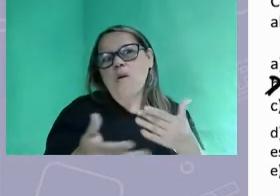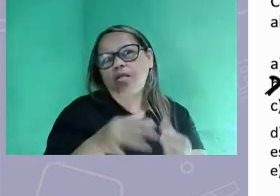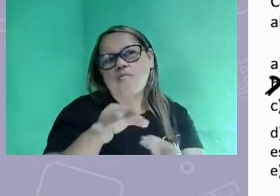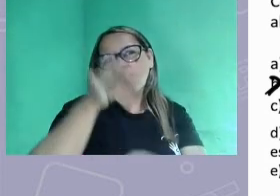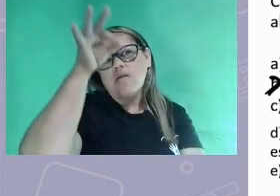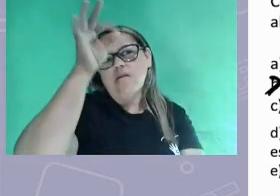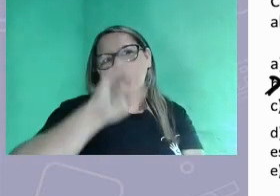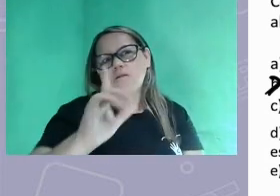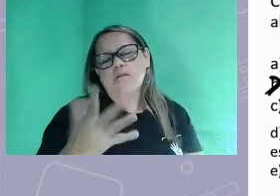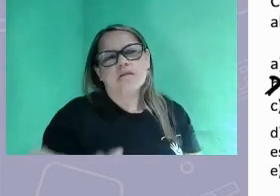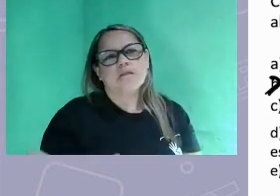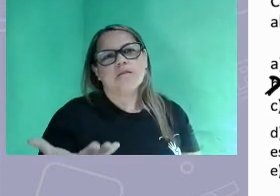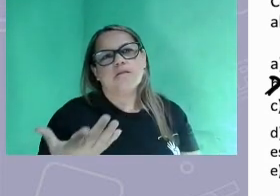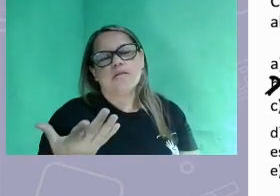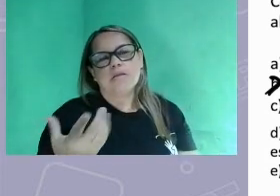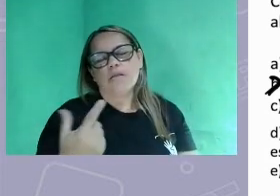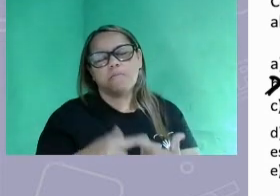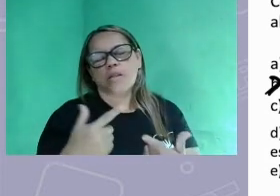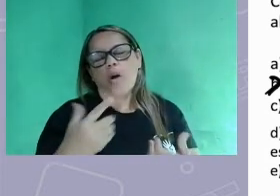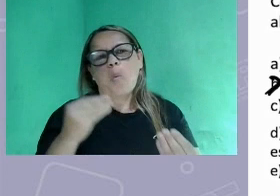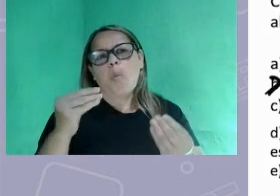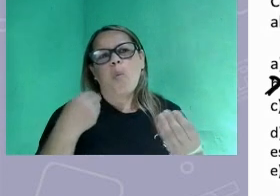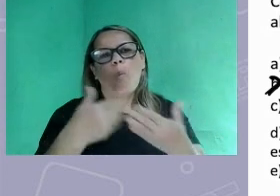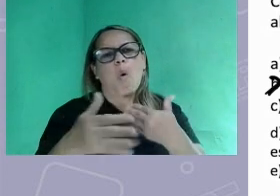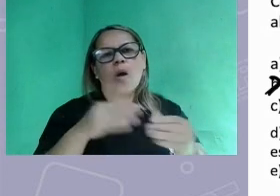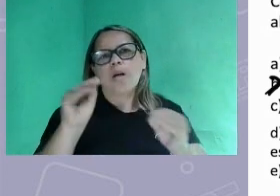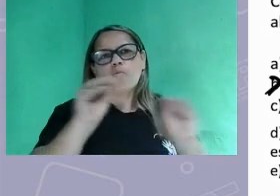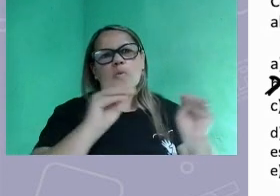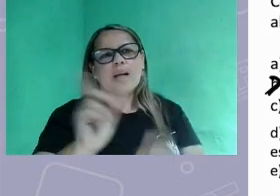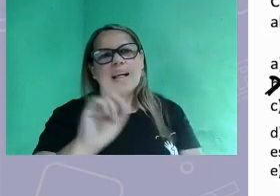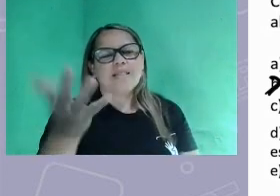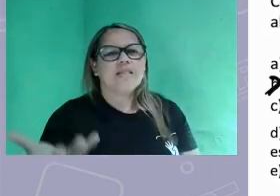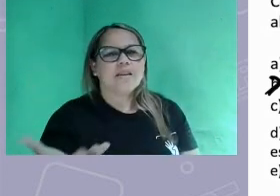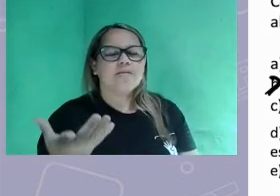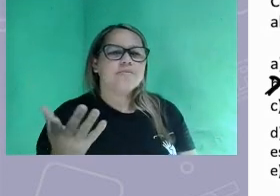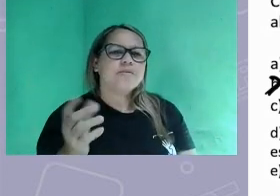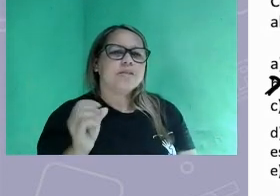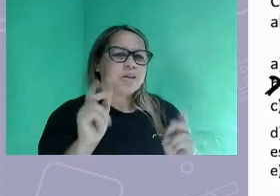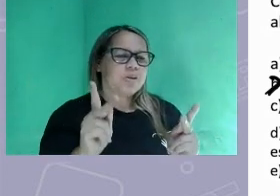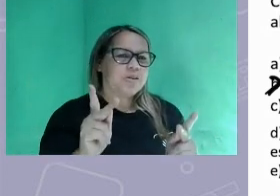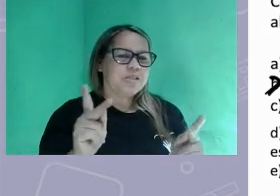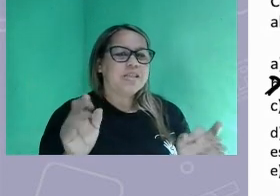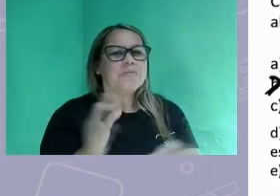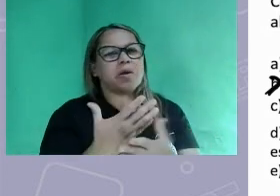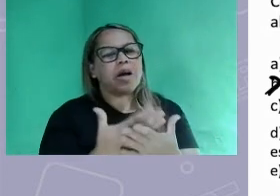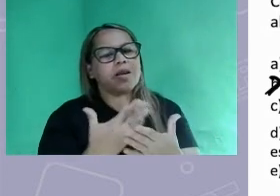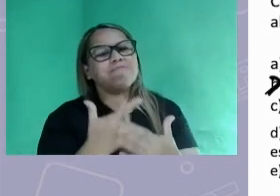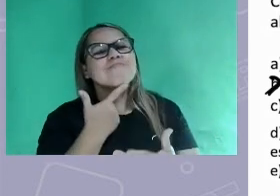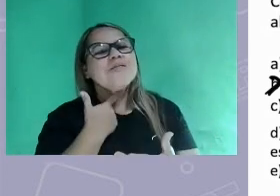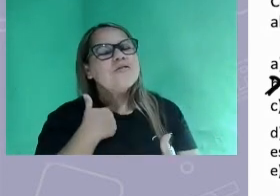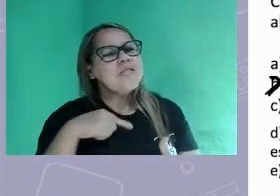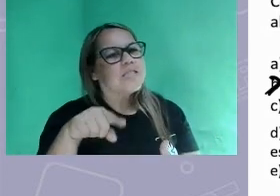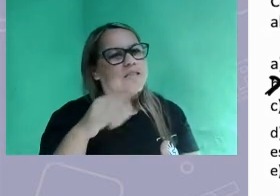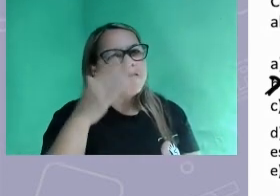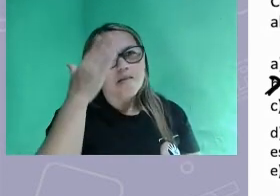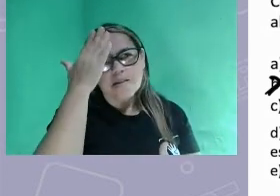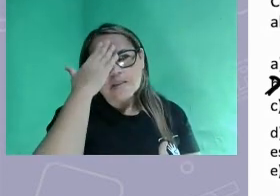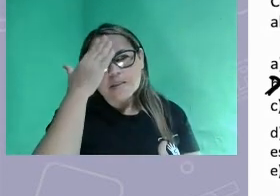também não é qualquer posicionamento certo gente é isso eu vou ficando por aqui eu espero que você tenha conseguido